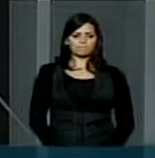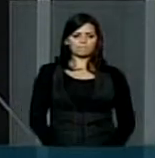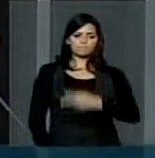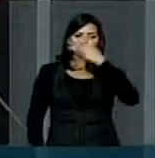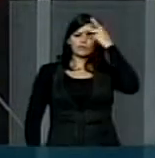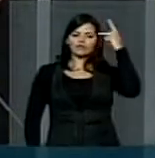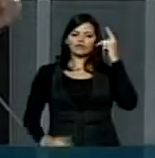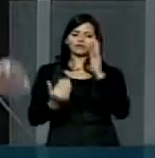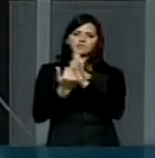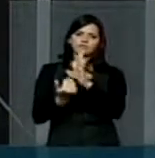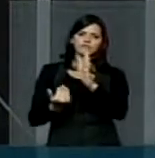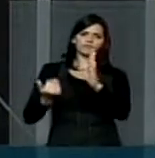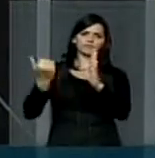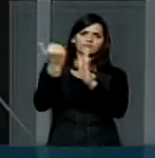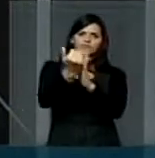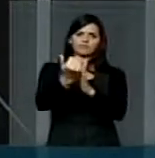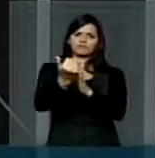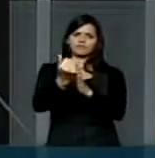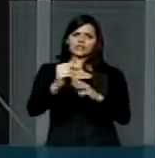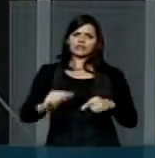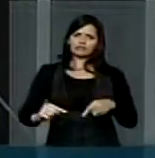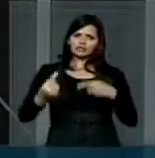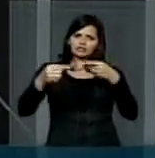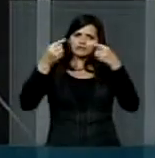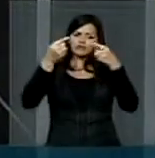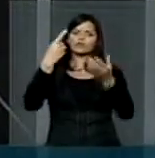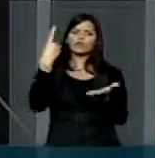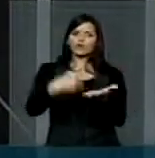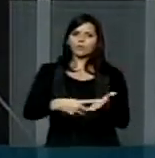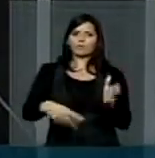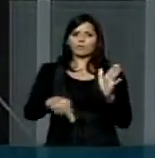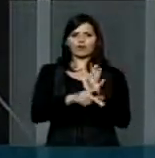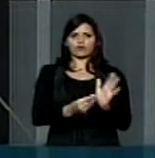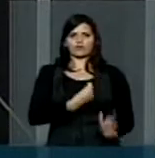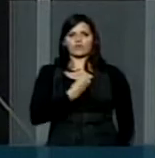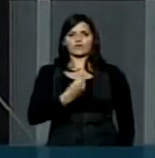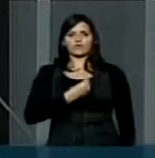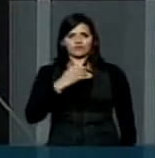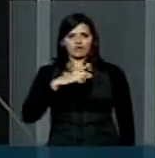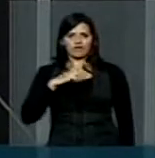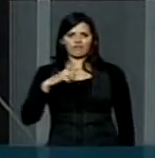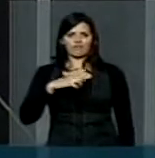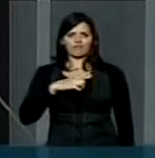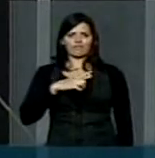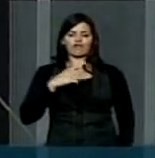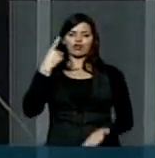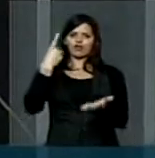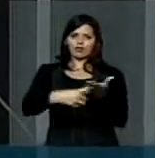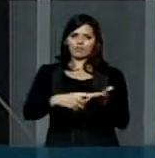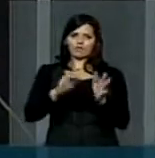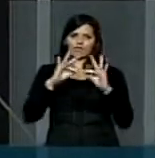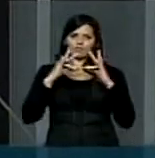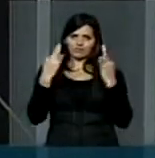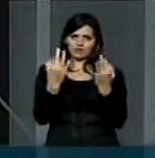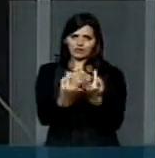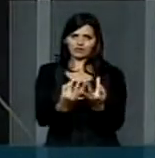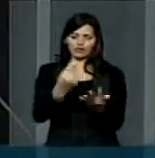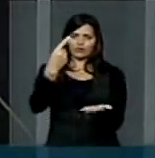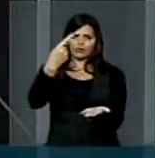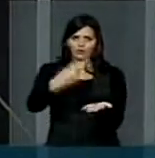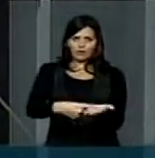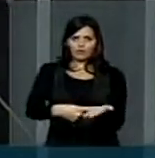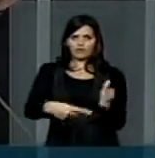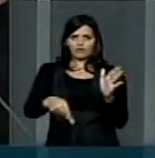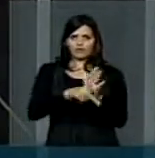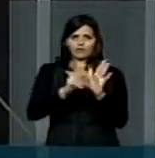pessoas que crescem diante dos desafios e têm compromisso com a vida, têm compromisso com a família, têm compromisso